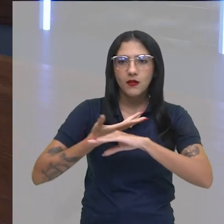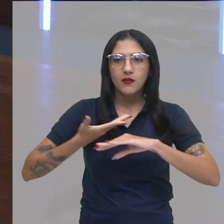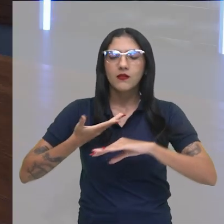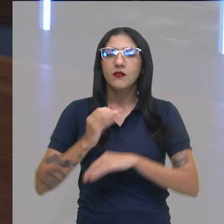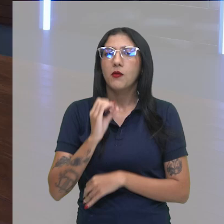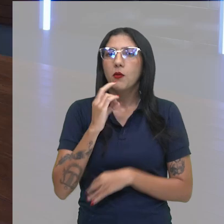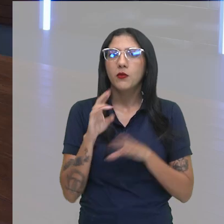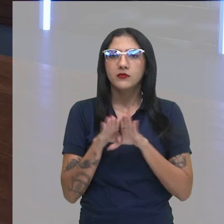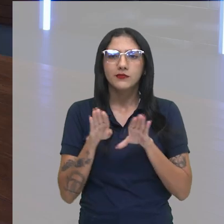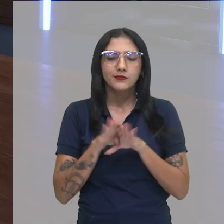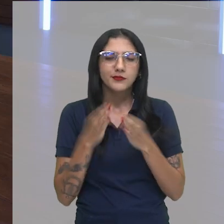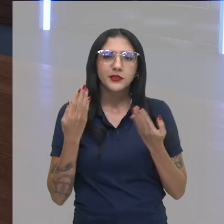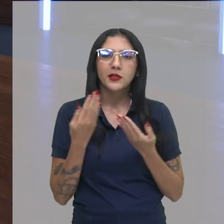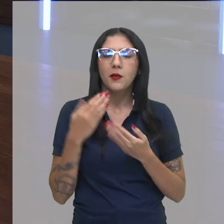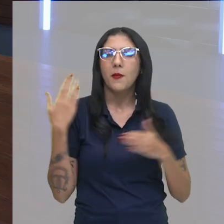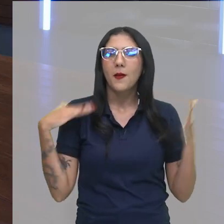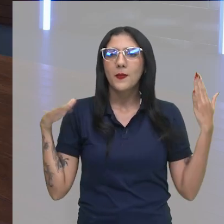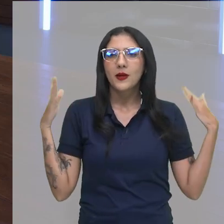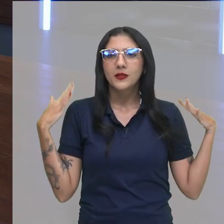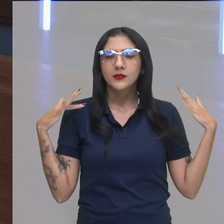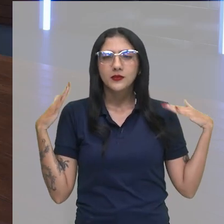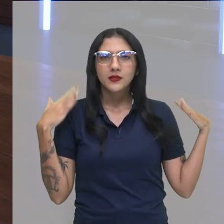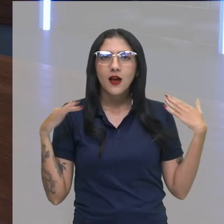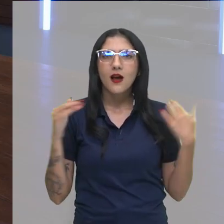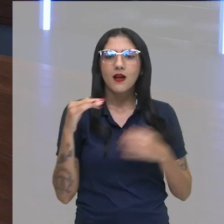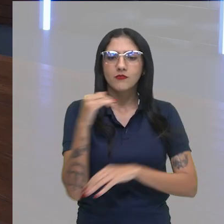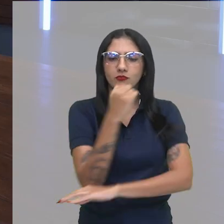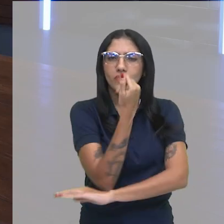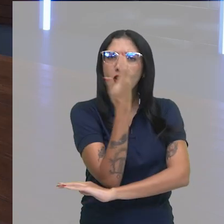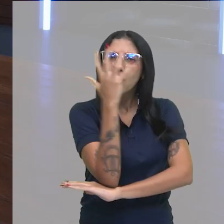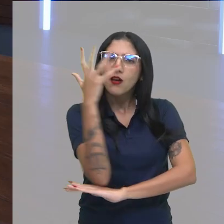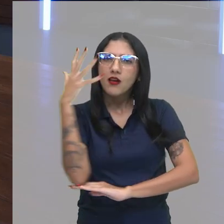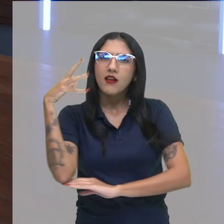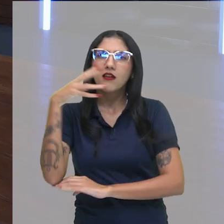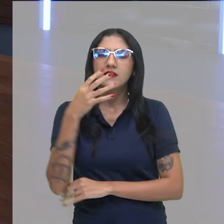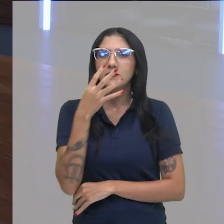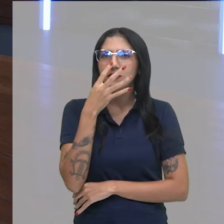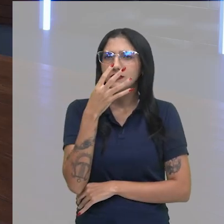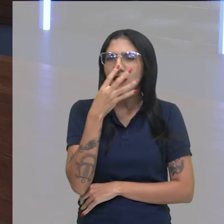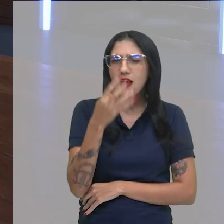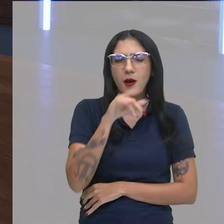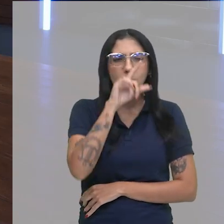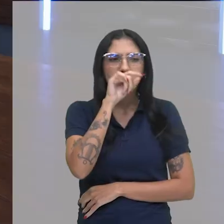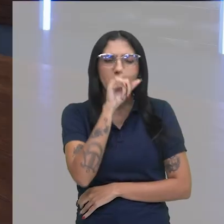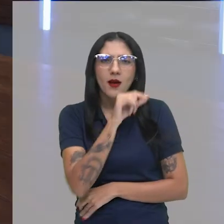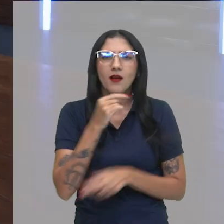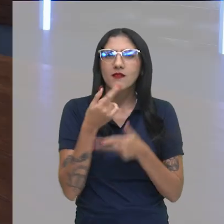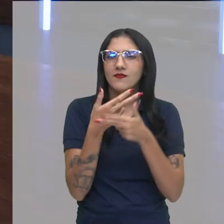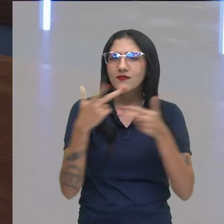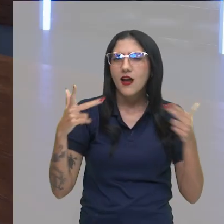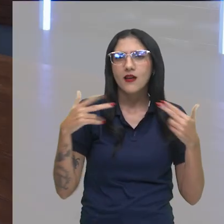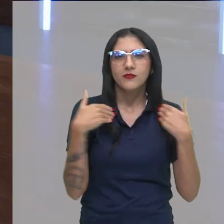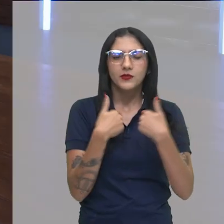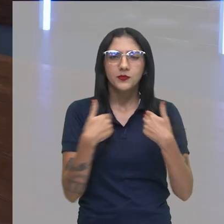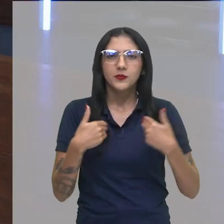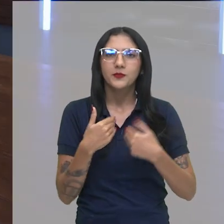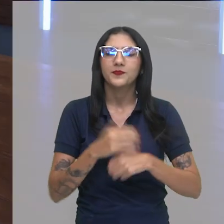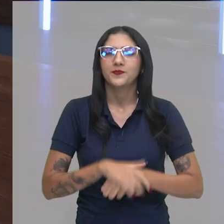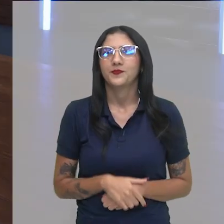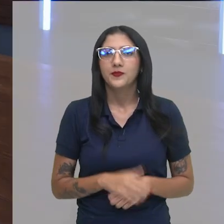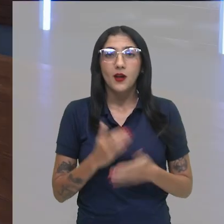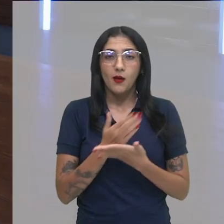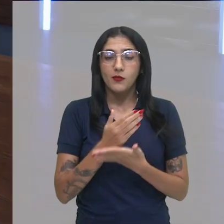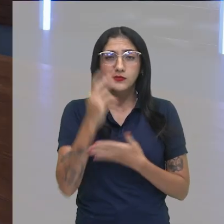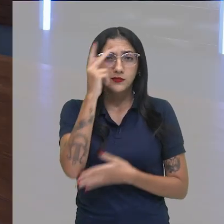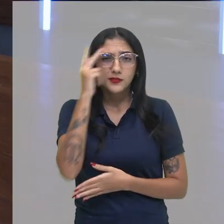nunca fizeram uma caminhada pela floresta, observando os pássaros, os animais. Tem gente que ainda